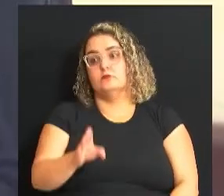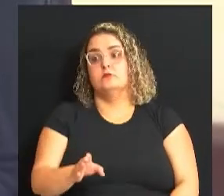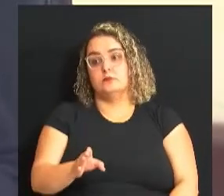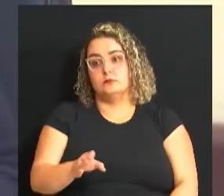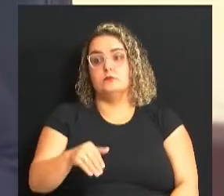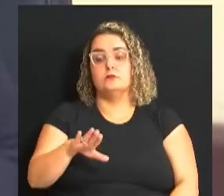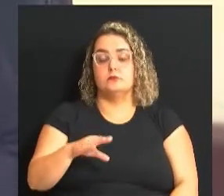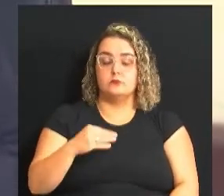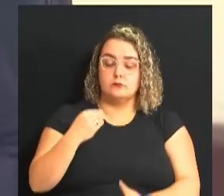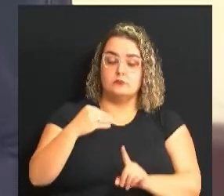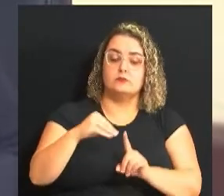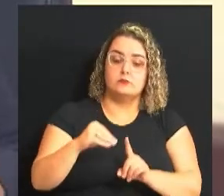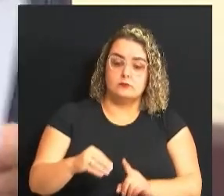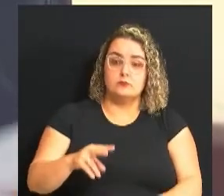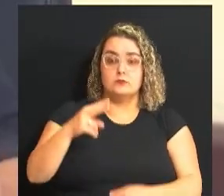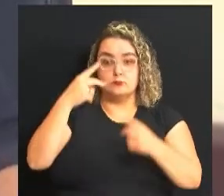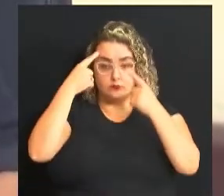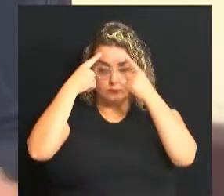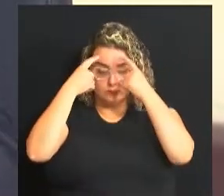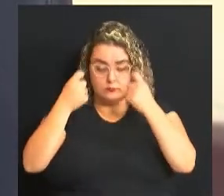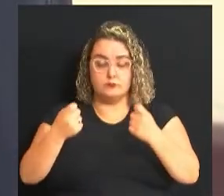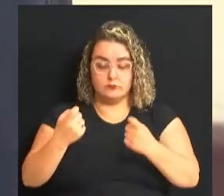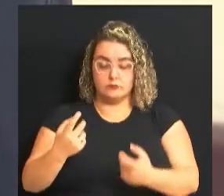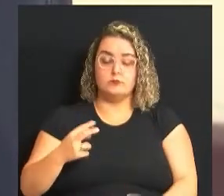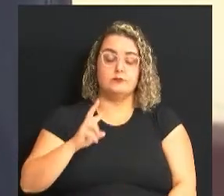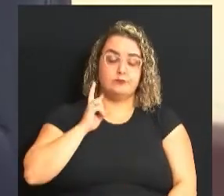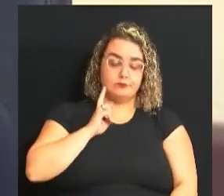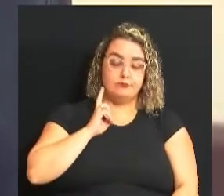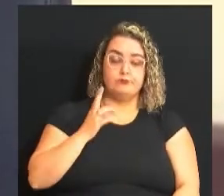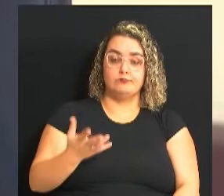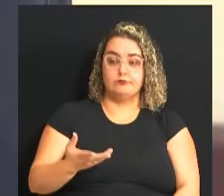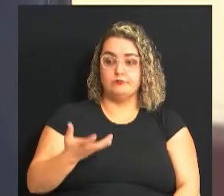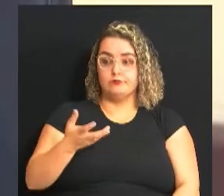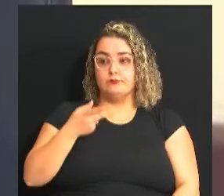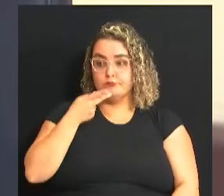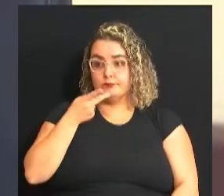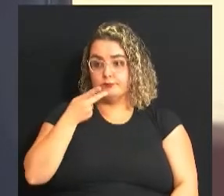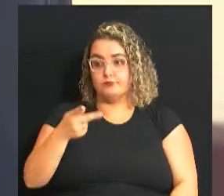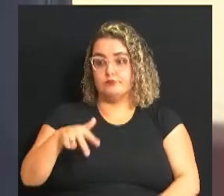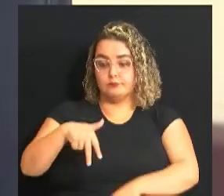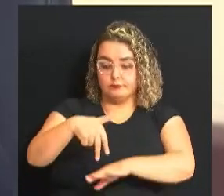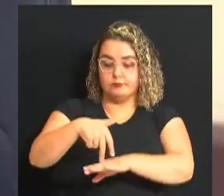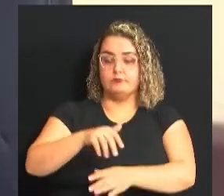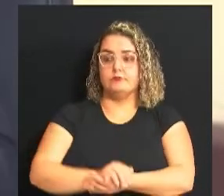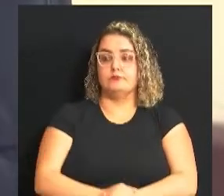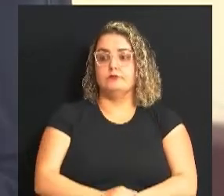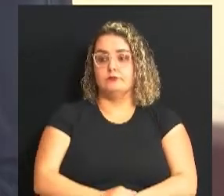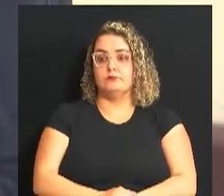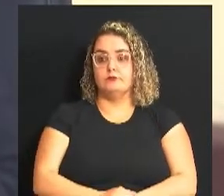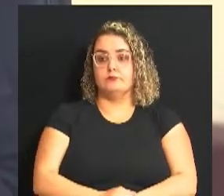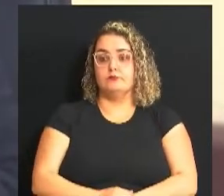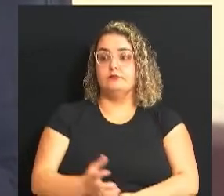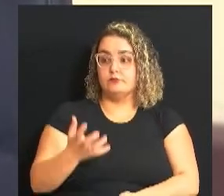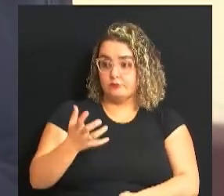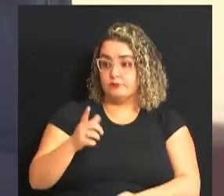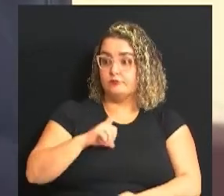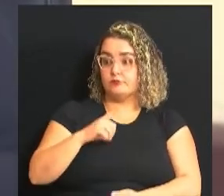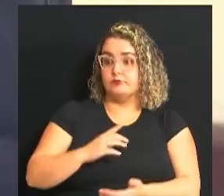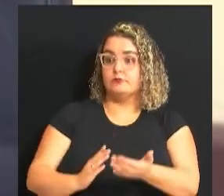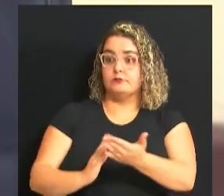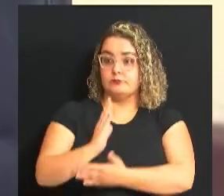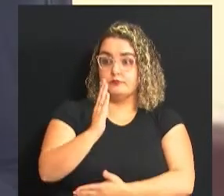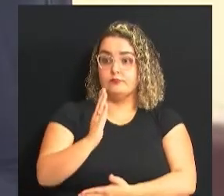vulneráveis, vítimas de violência. Então, quero aqui dizer que eu gostaria muito que a gente estivesse aprovando mais pelo